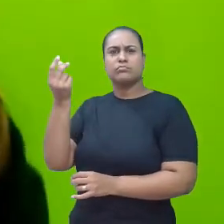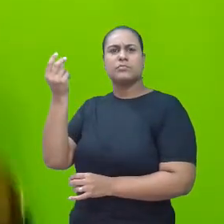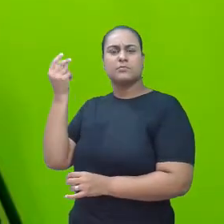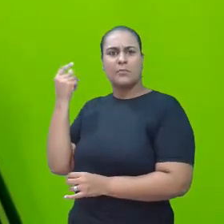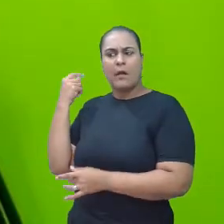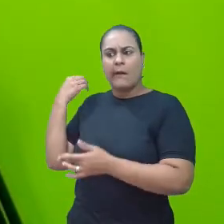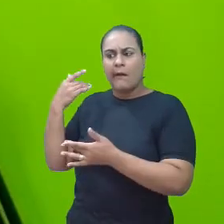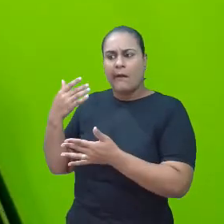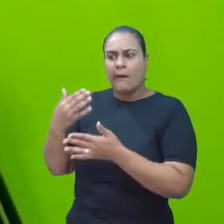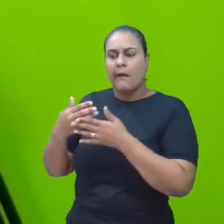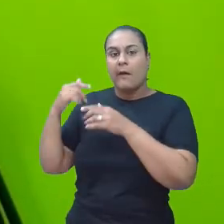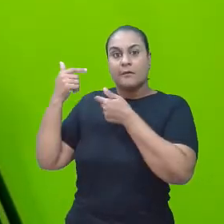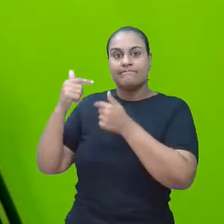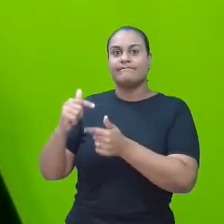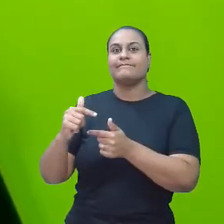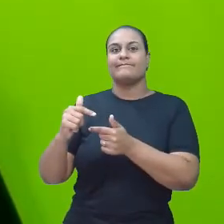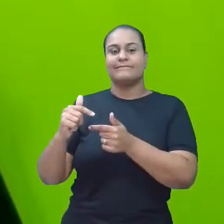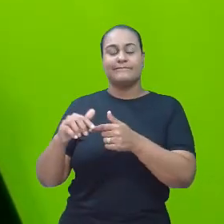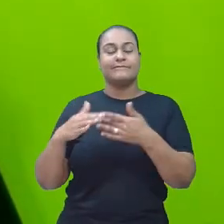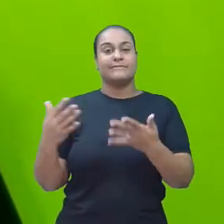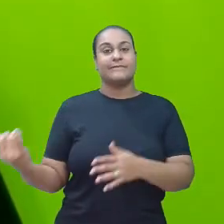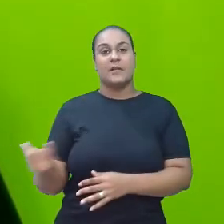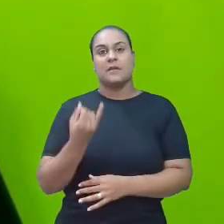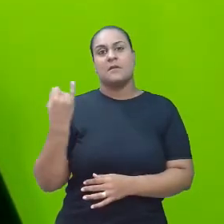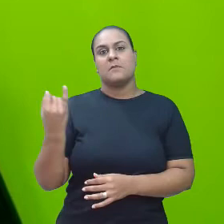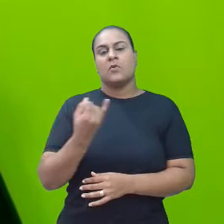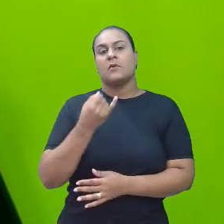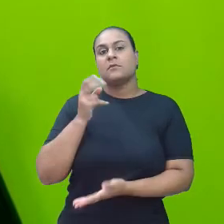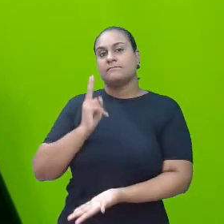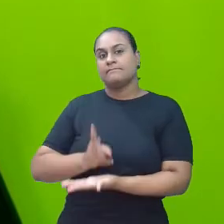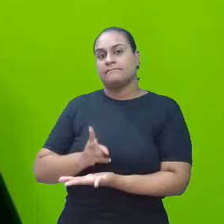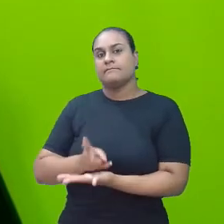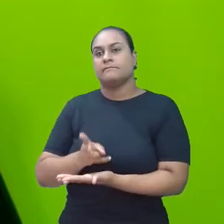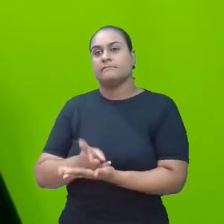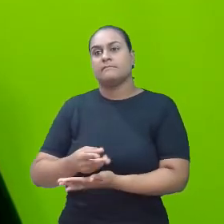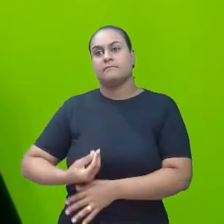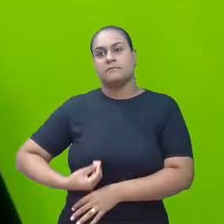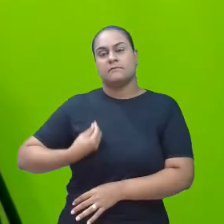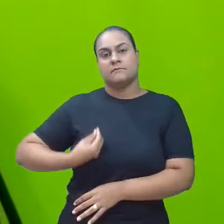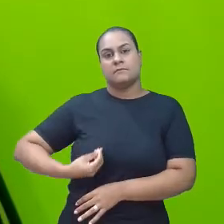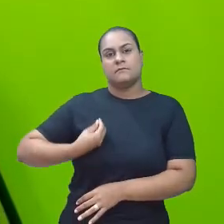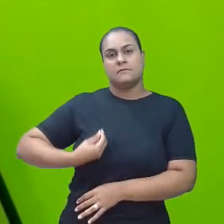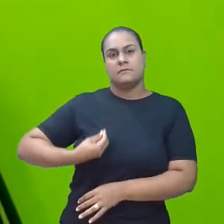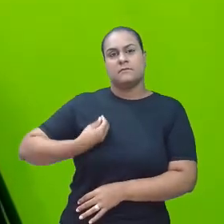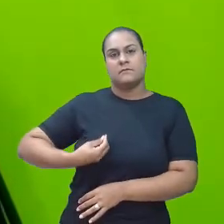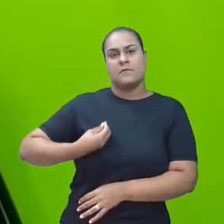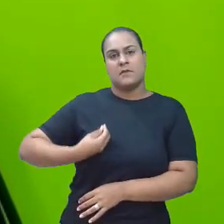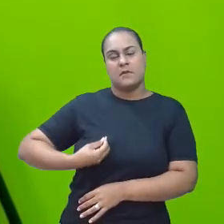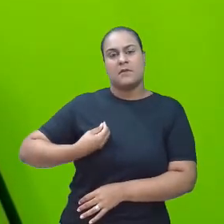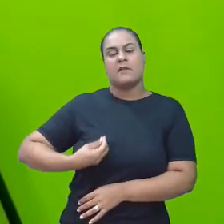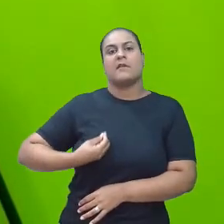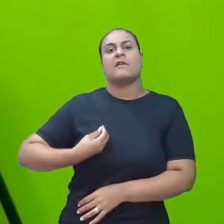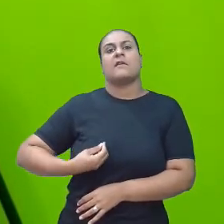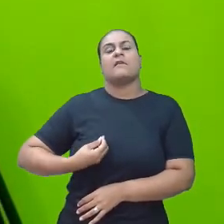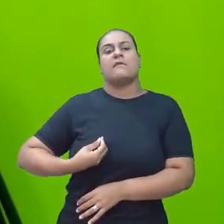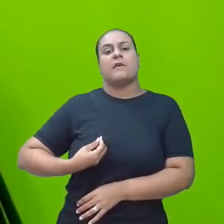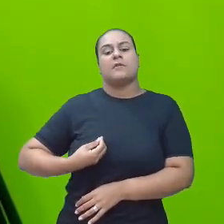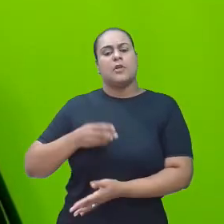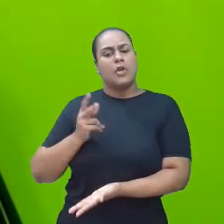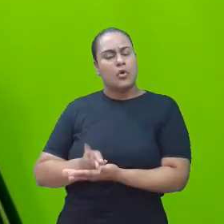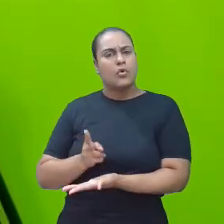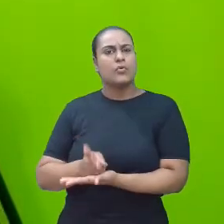nossa tradição. Então é importante manter viva, fomentar essa